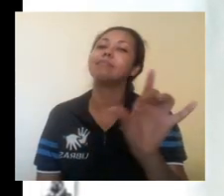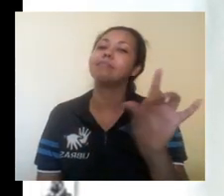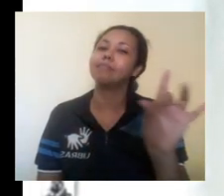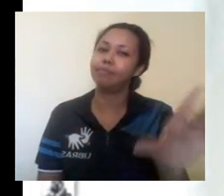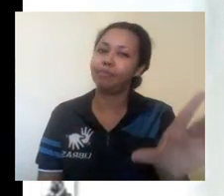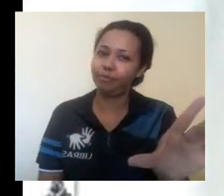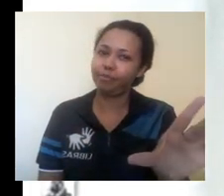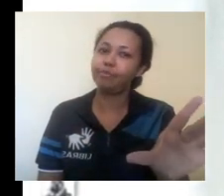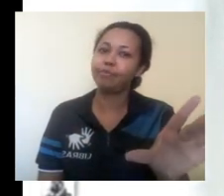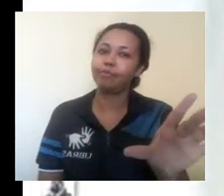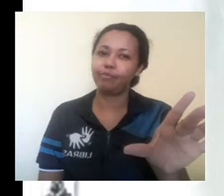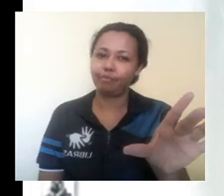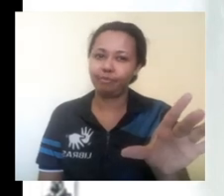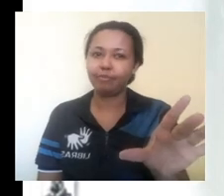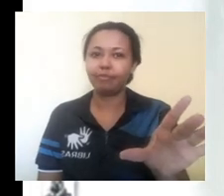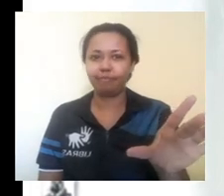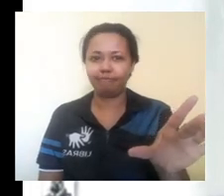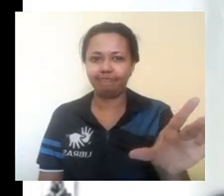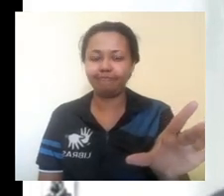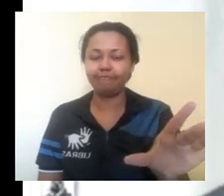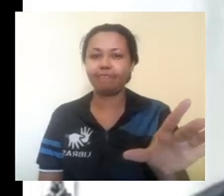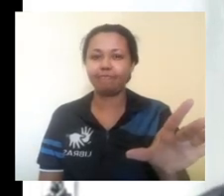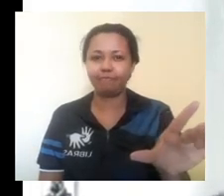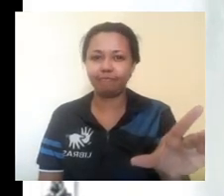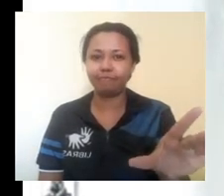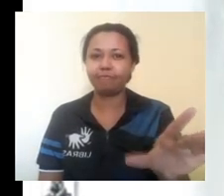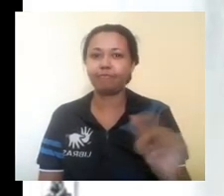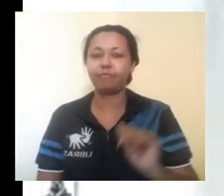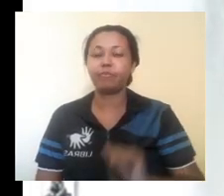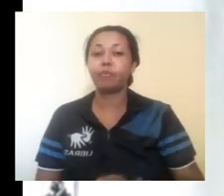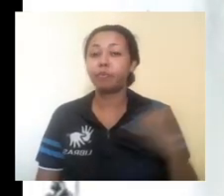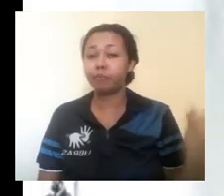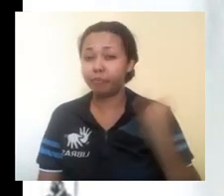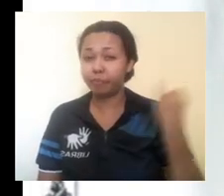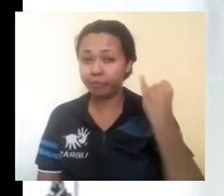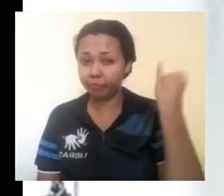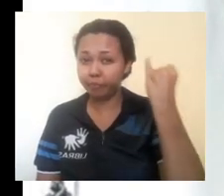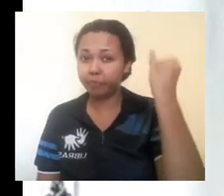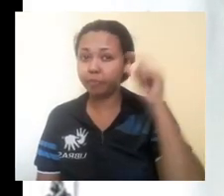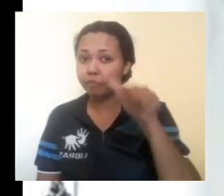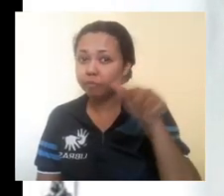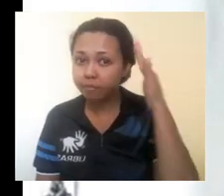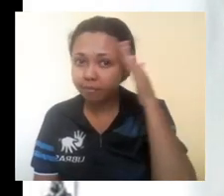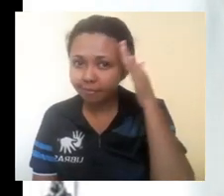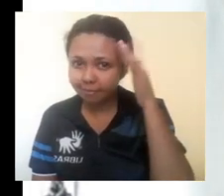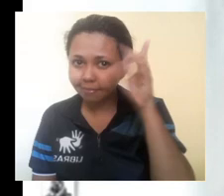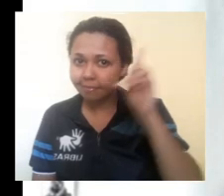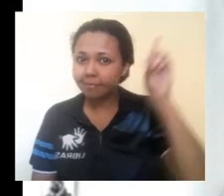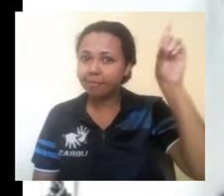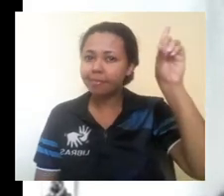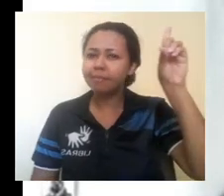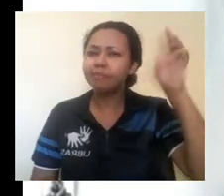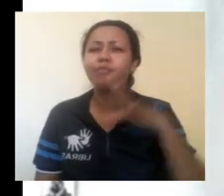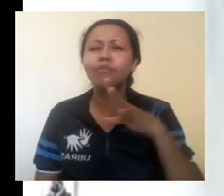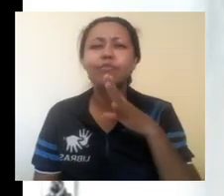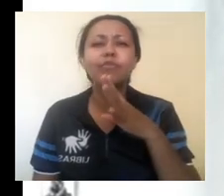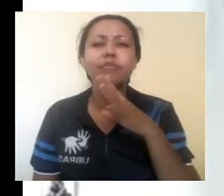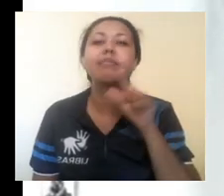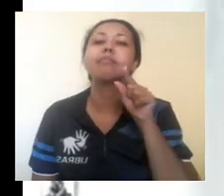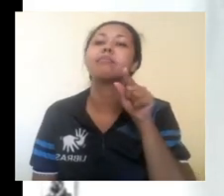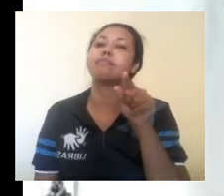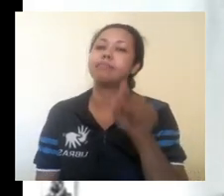situações. Isso é importante que isso seja esclarecido logo no início, porque ele conhece bem o que colocou em você,